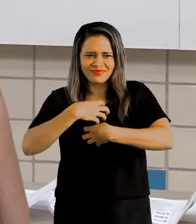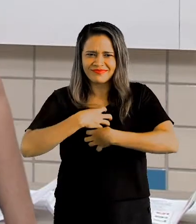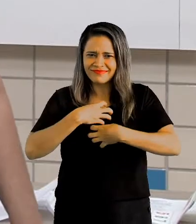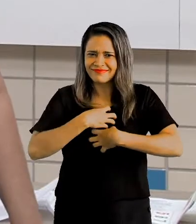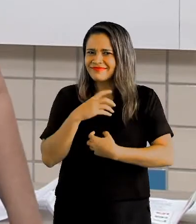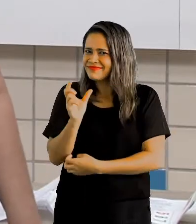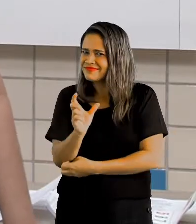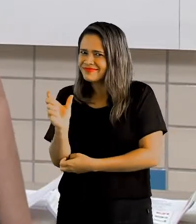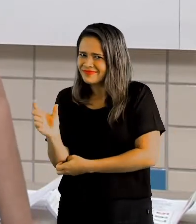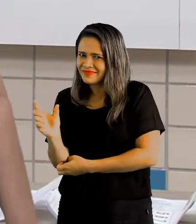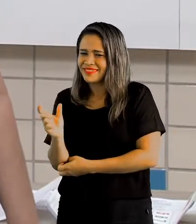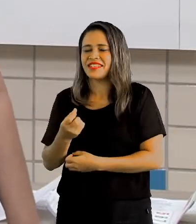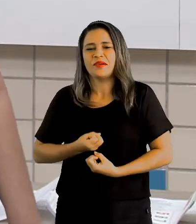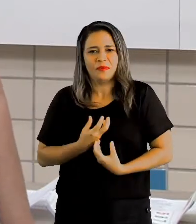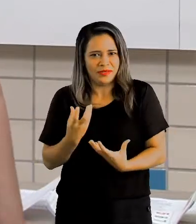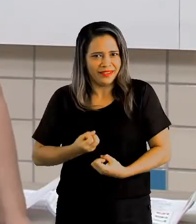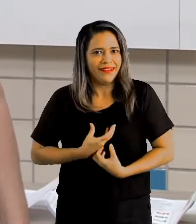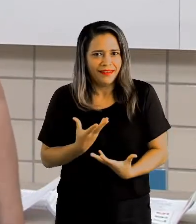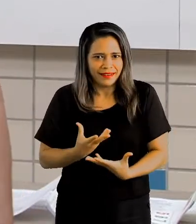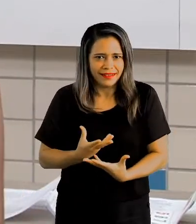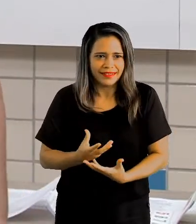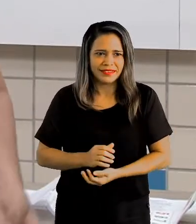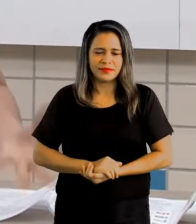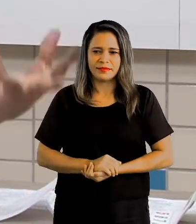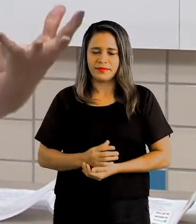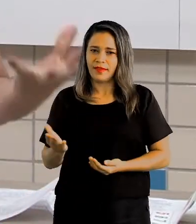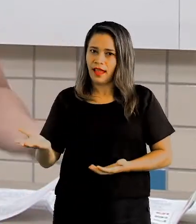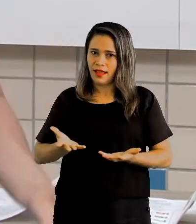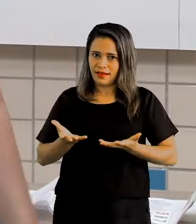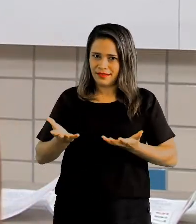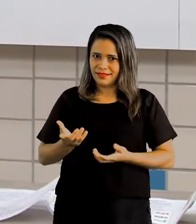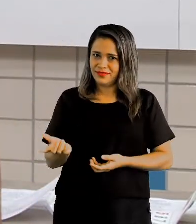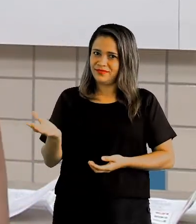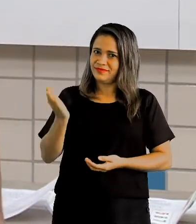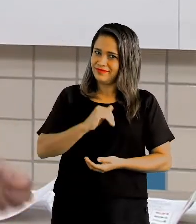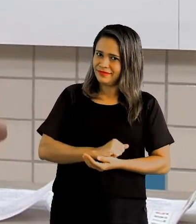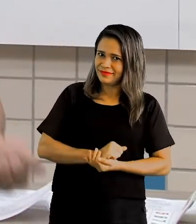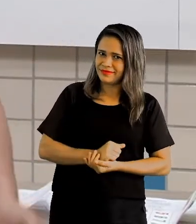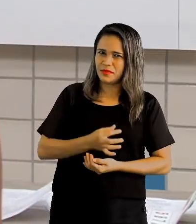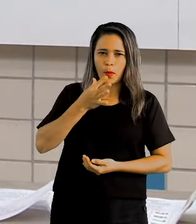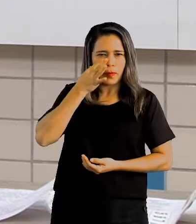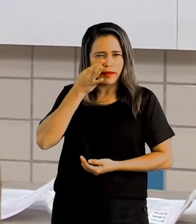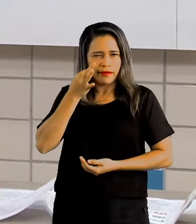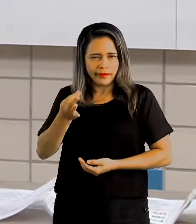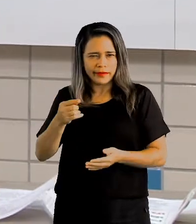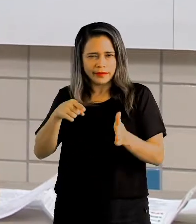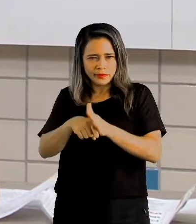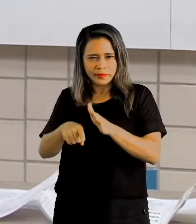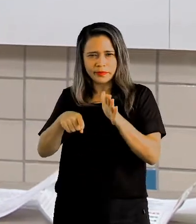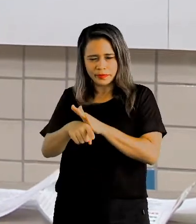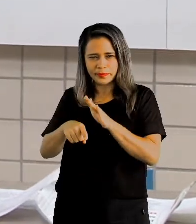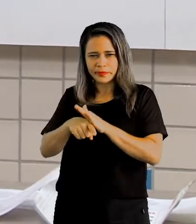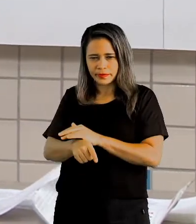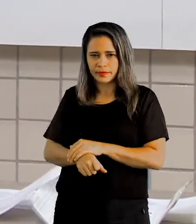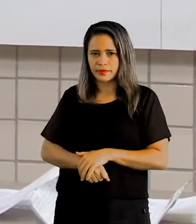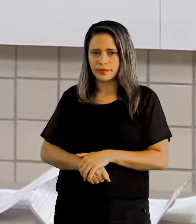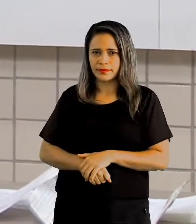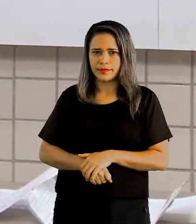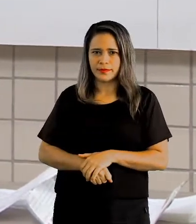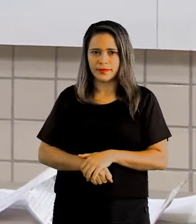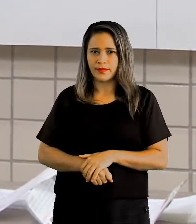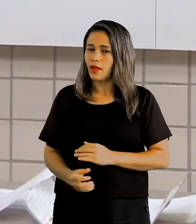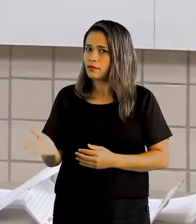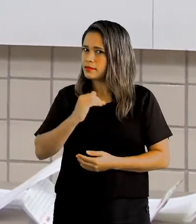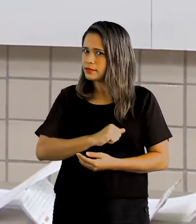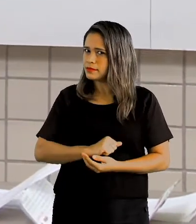palavras? Isso é um poema. Agora nós vamos prestar atenção nas questões que nós vamos responder desse texto.